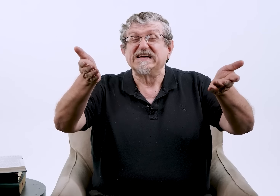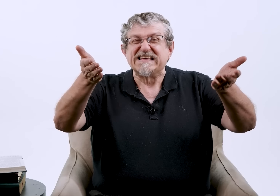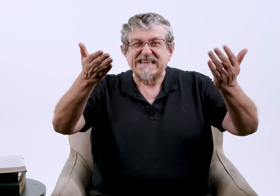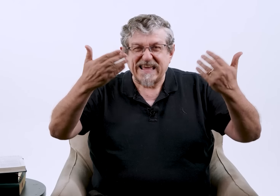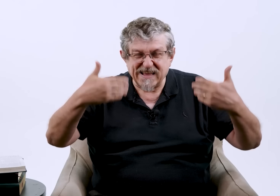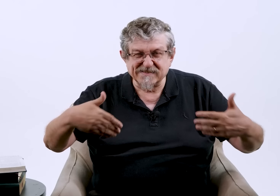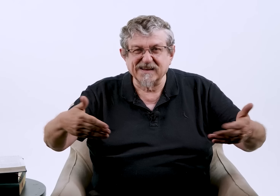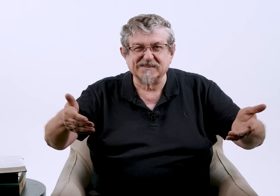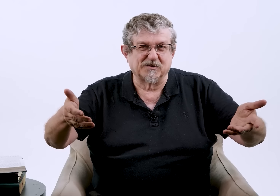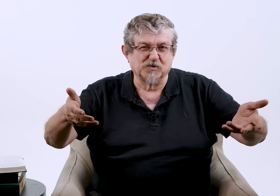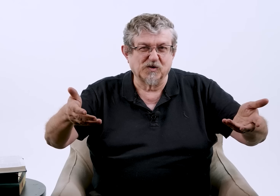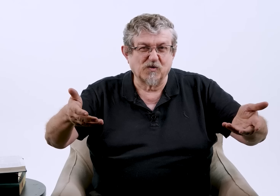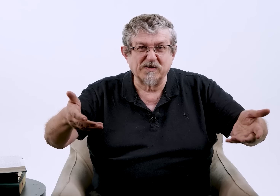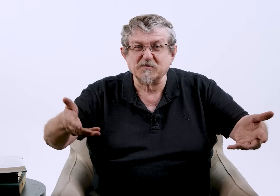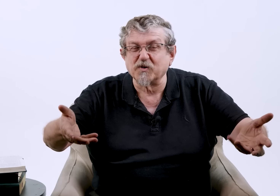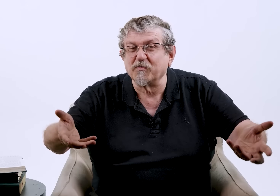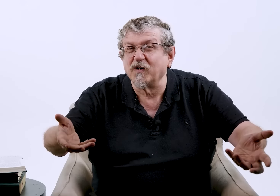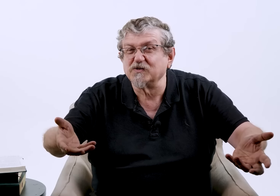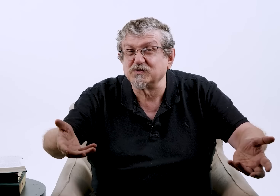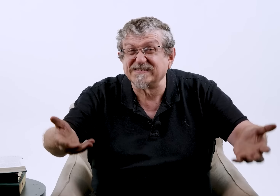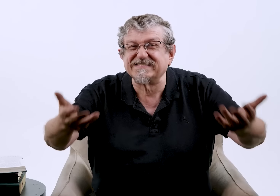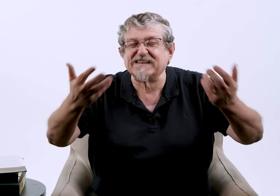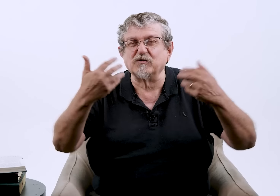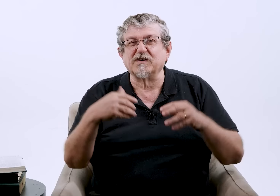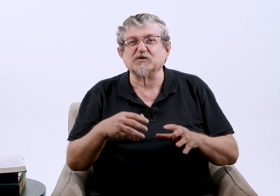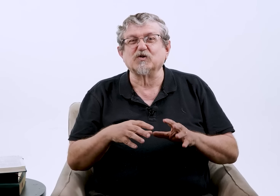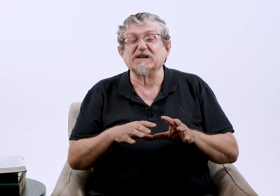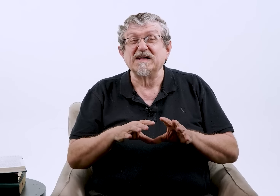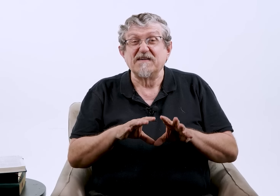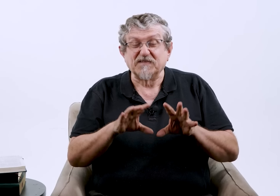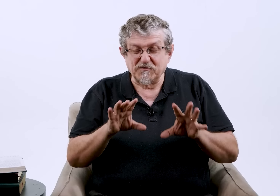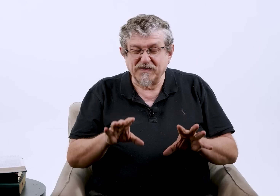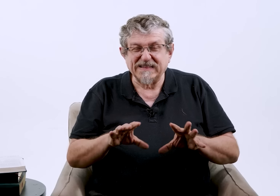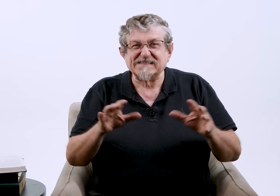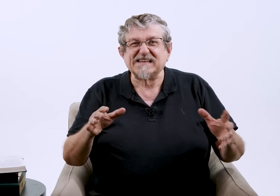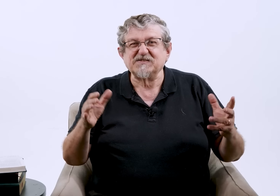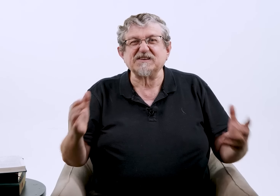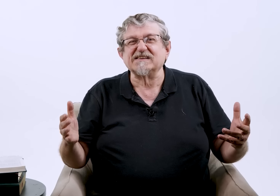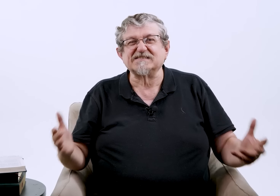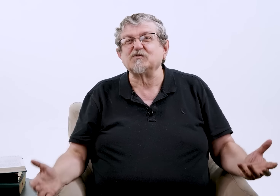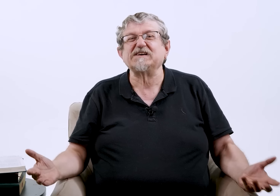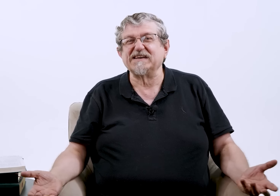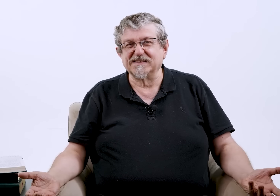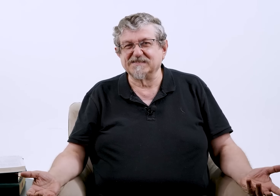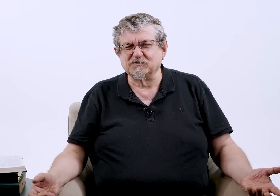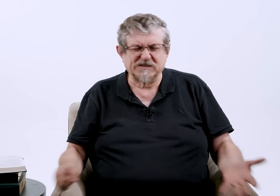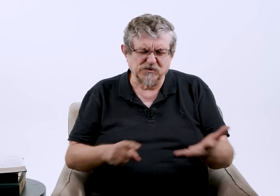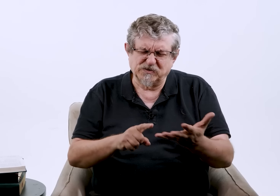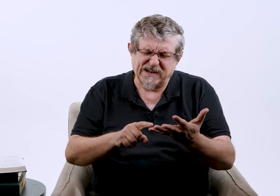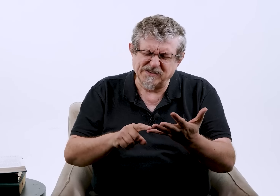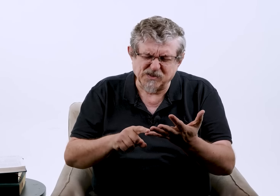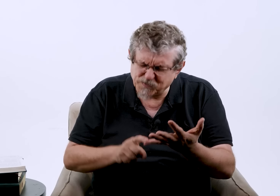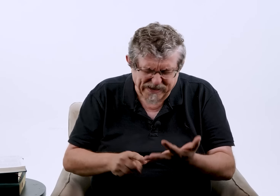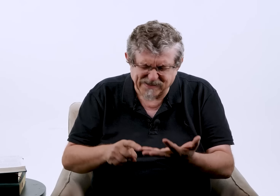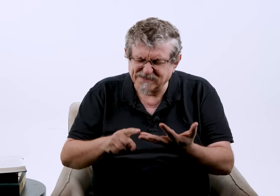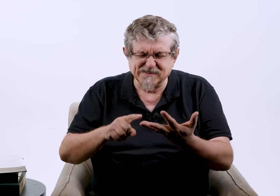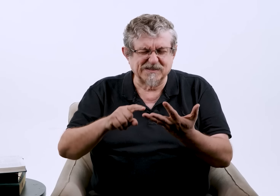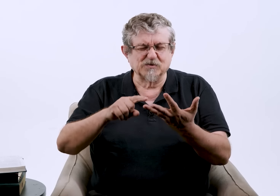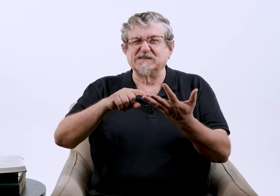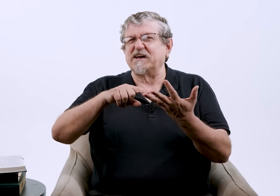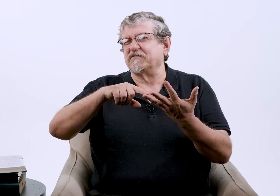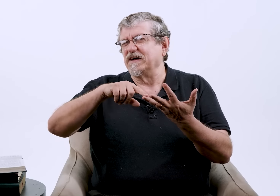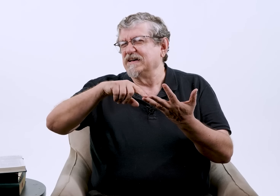propósito resgatador, com esse propósito salvador que vem nessa direção de redenção, que nos traz